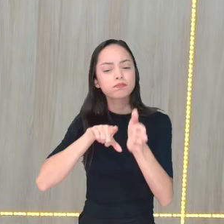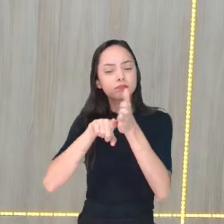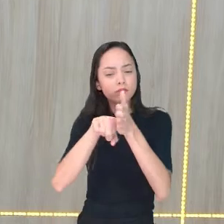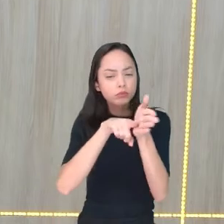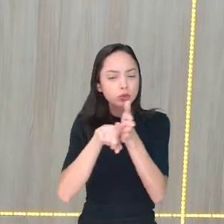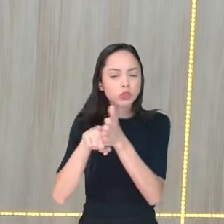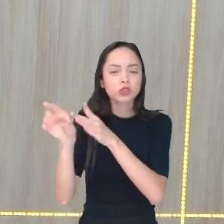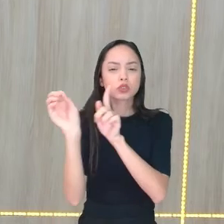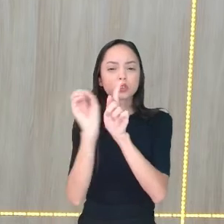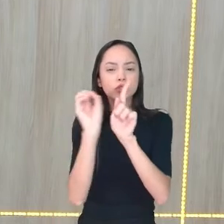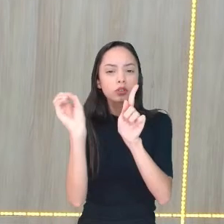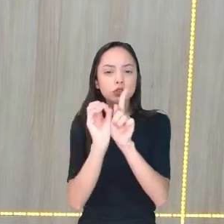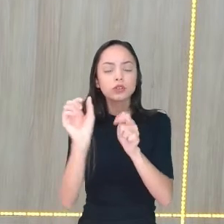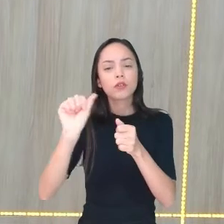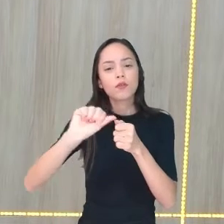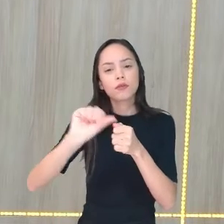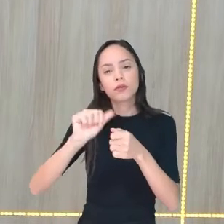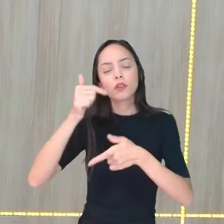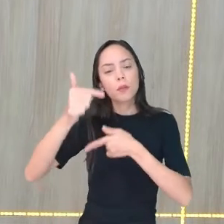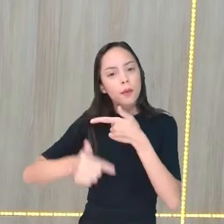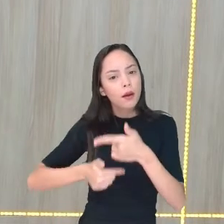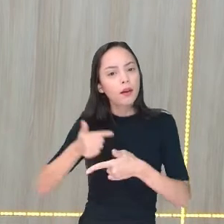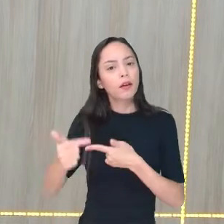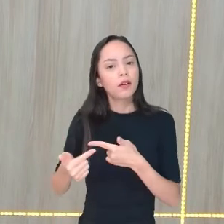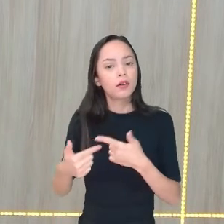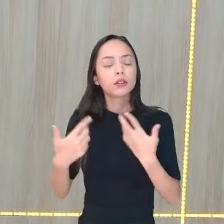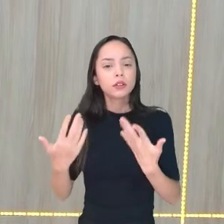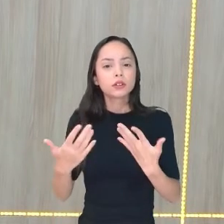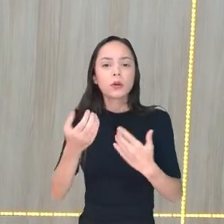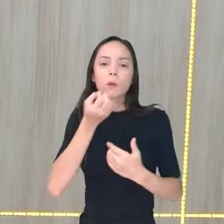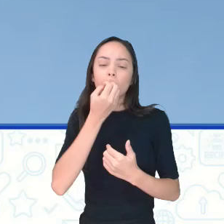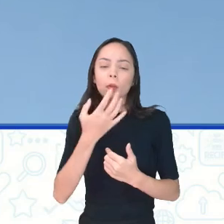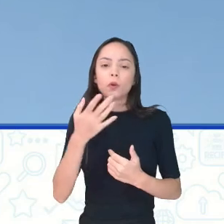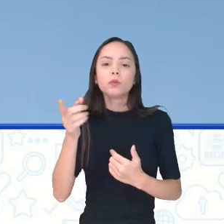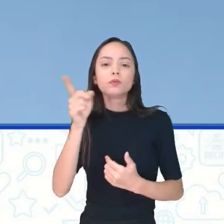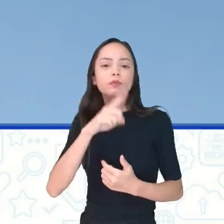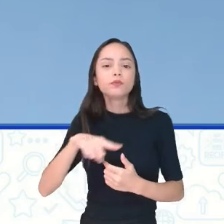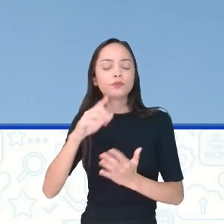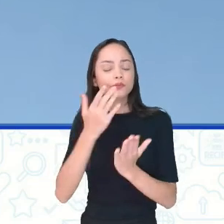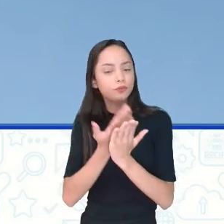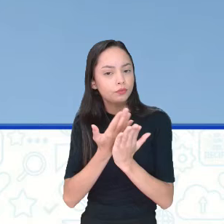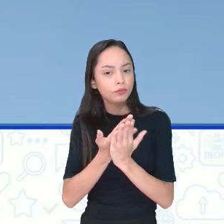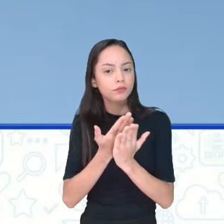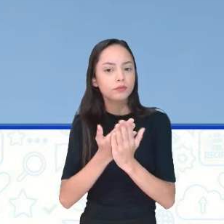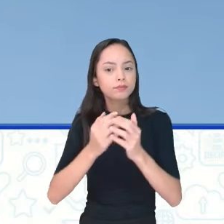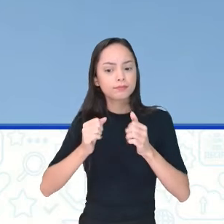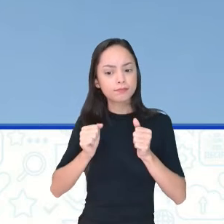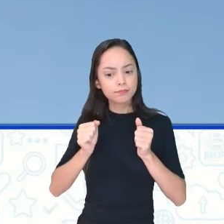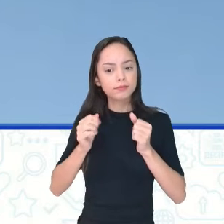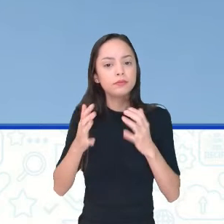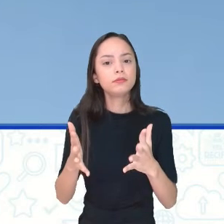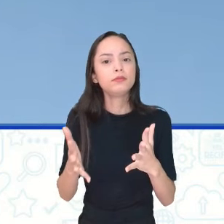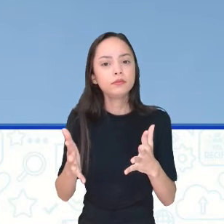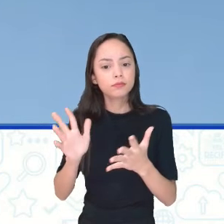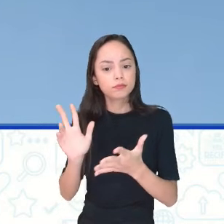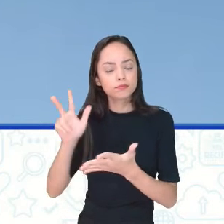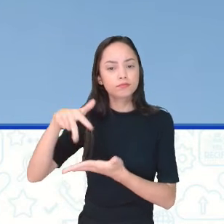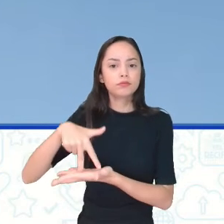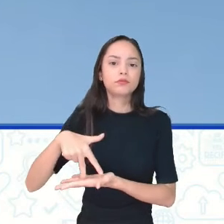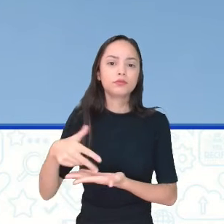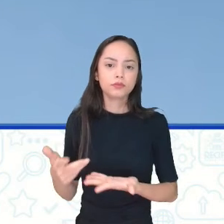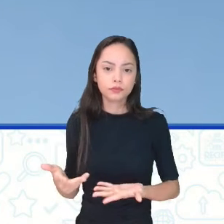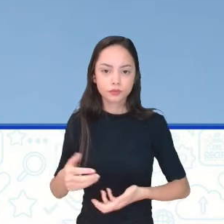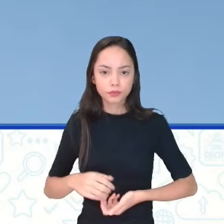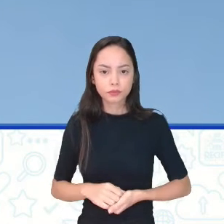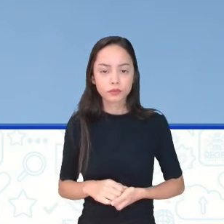fazer trabalhos. Então, é importante que vocês tenham essa postura de estudantes ativos e ativas.